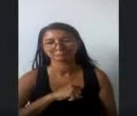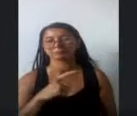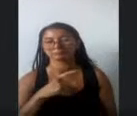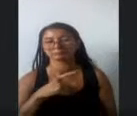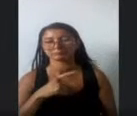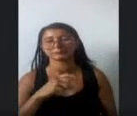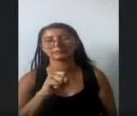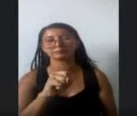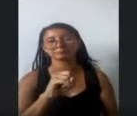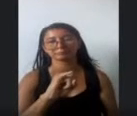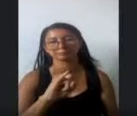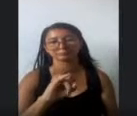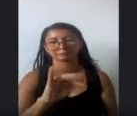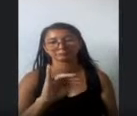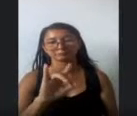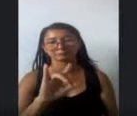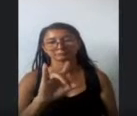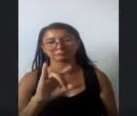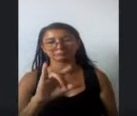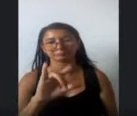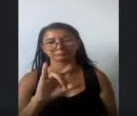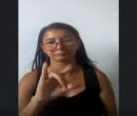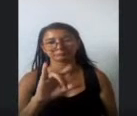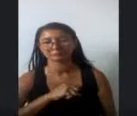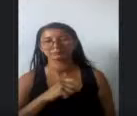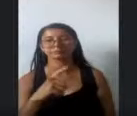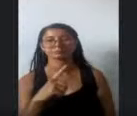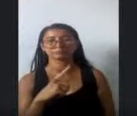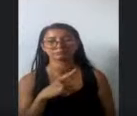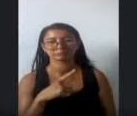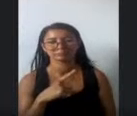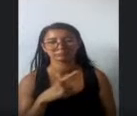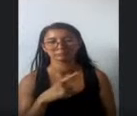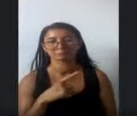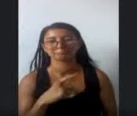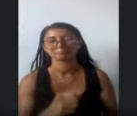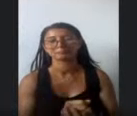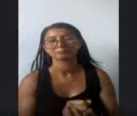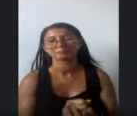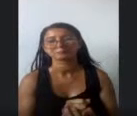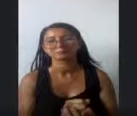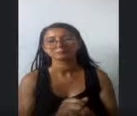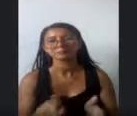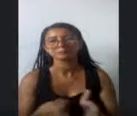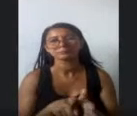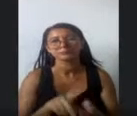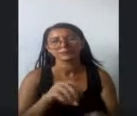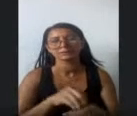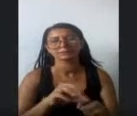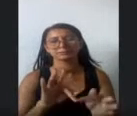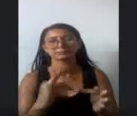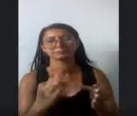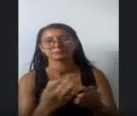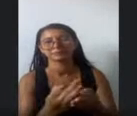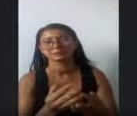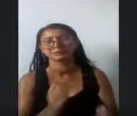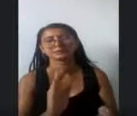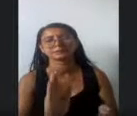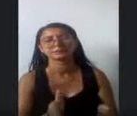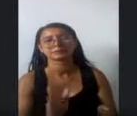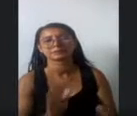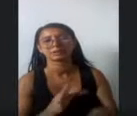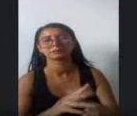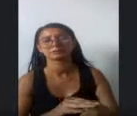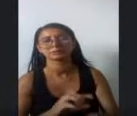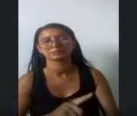desculpa. Porque quando se tinha já uma história pregressa de algum IST, provavelmente aquela pessoa, ela fazia um